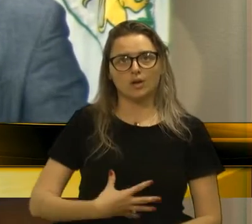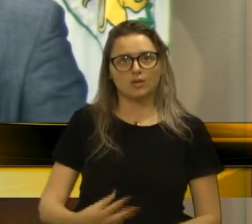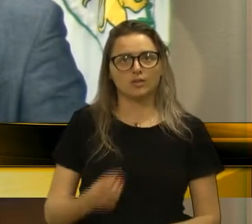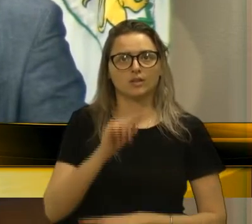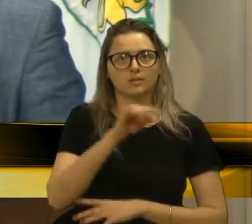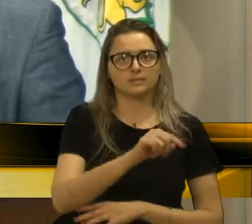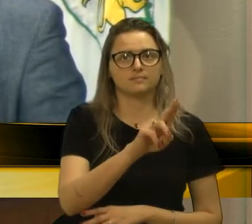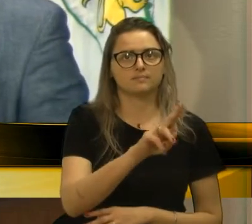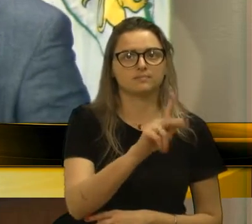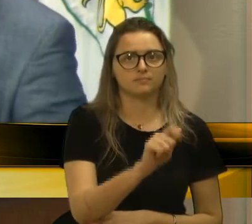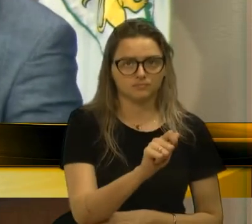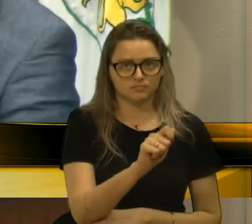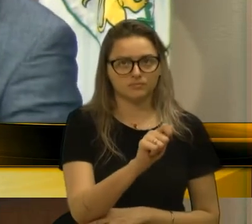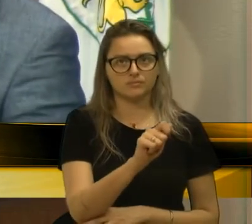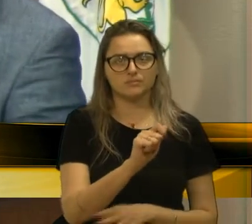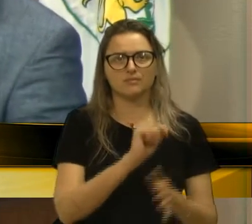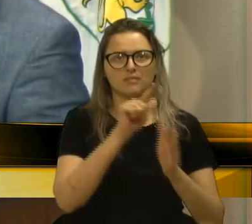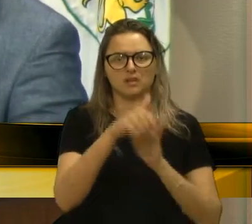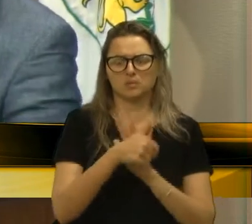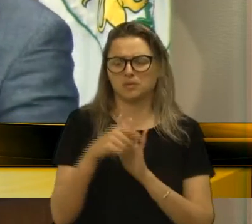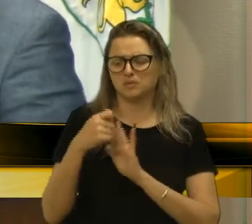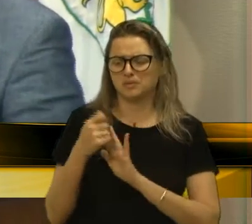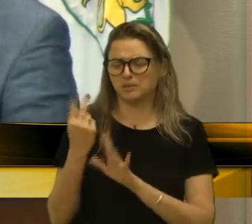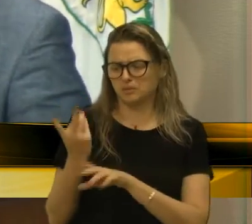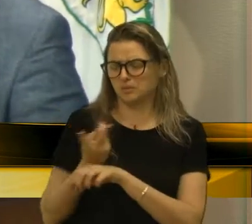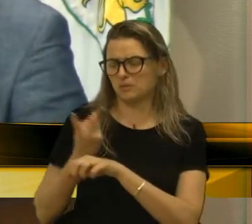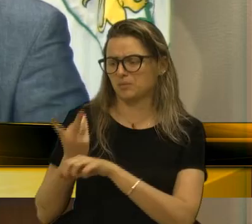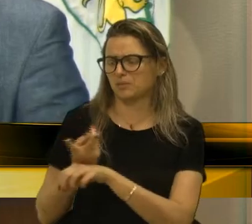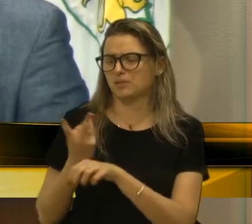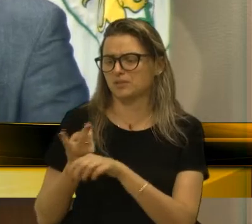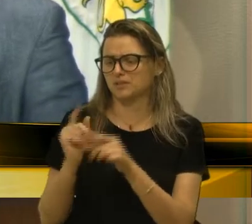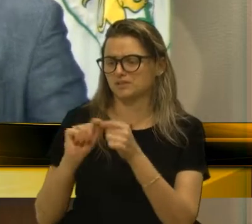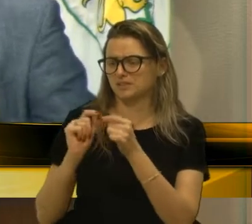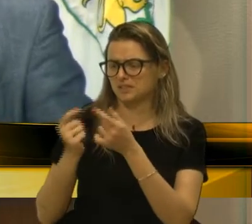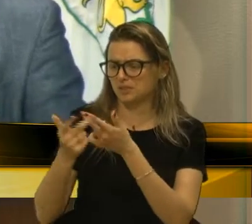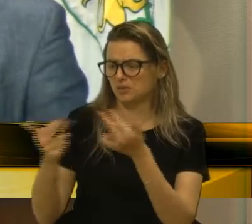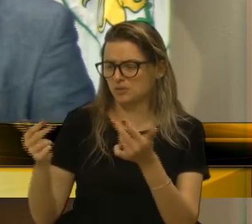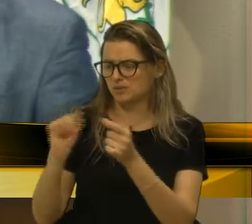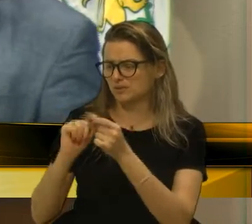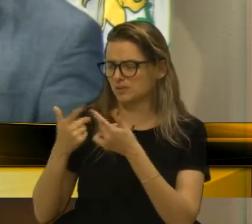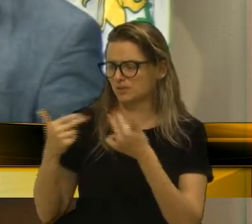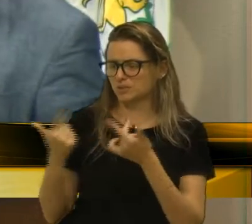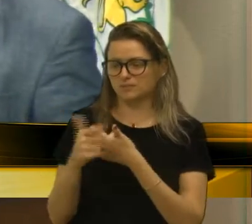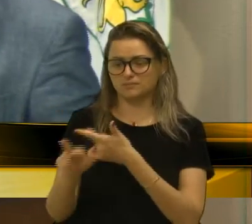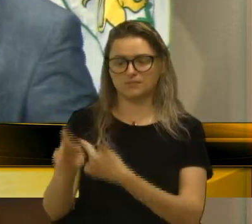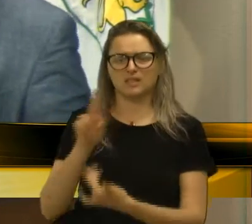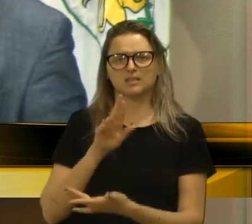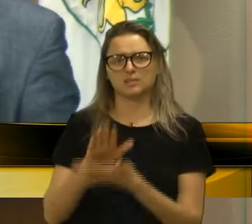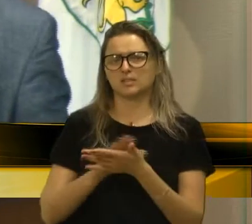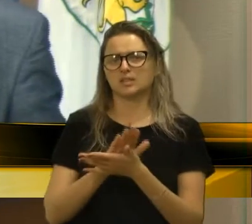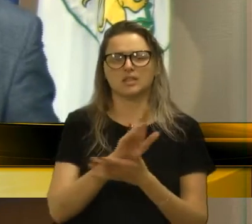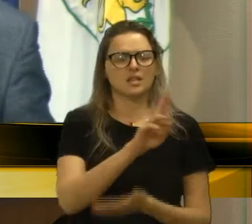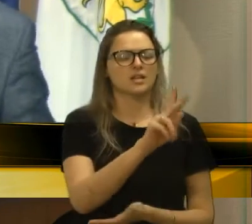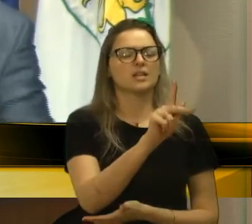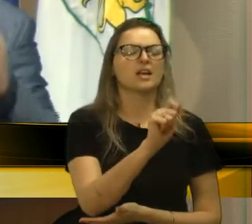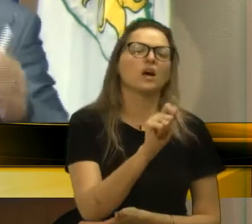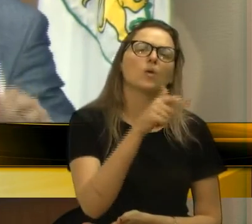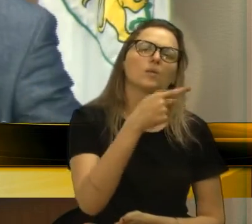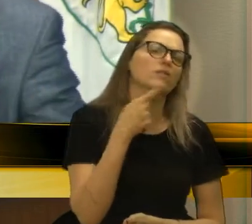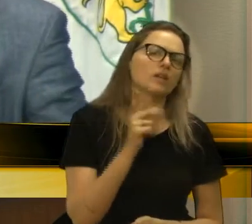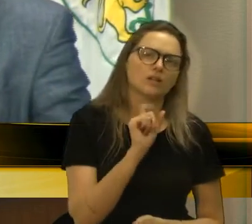na UPA Zona Norte, e ainda tendo que peregrinar pelos mais diversos órgãos públicos sem ter uma resposta. E a UPA dizendo o